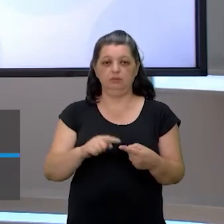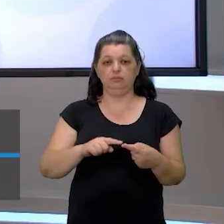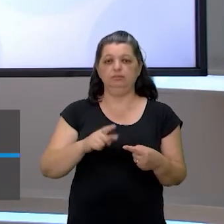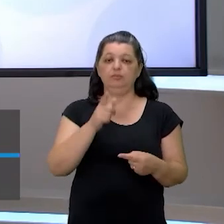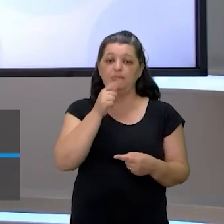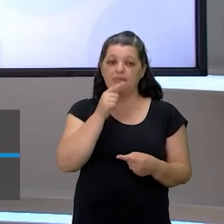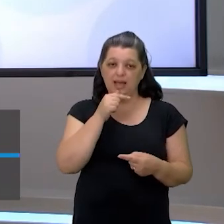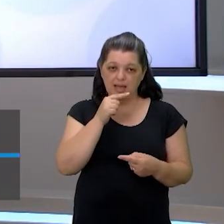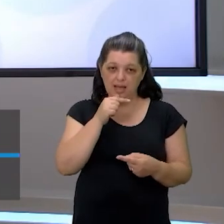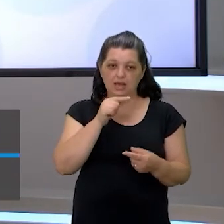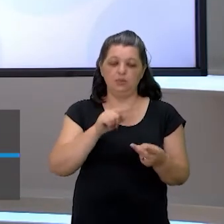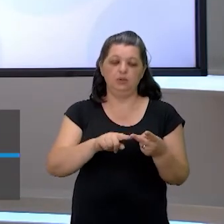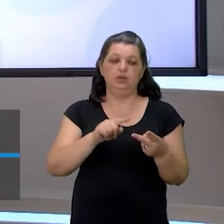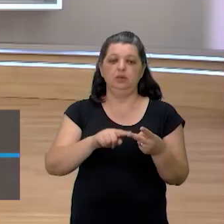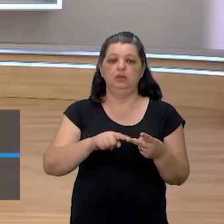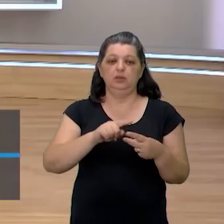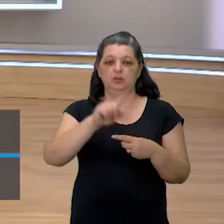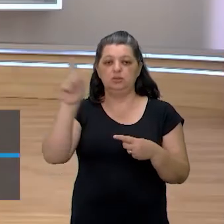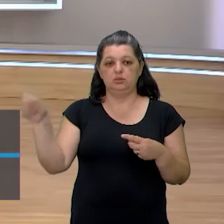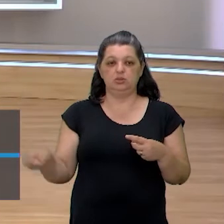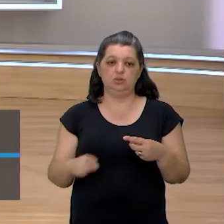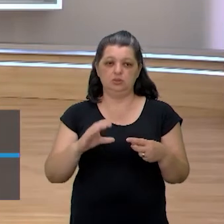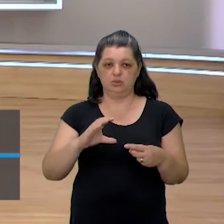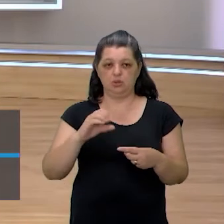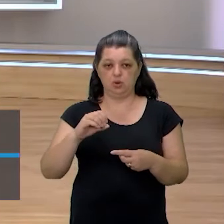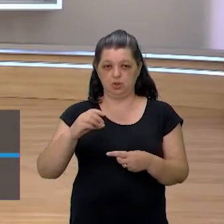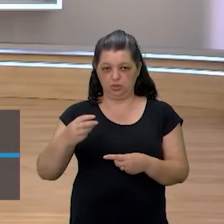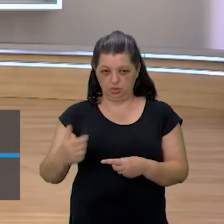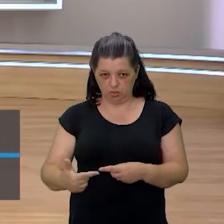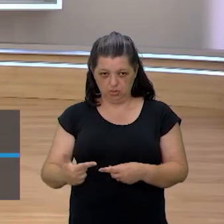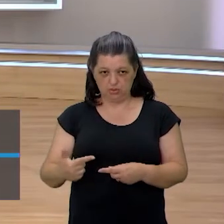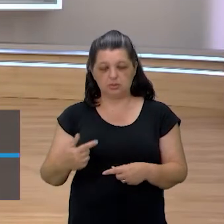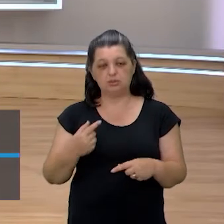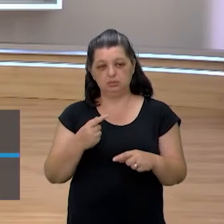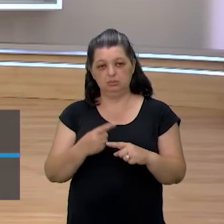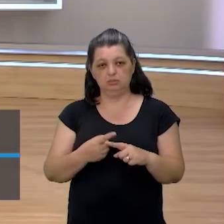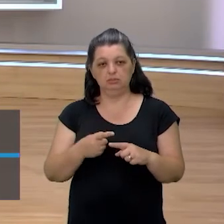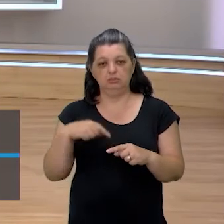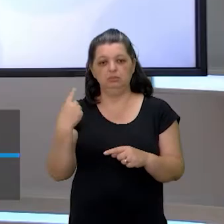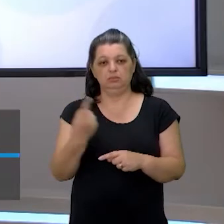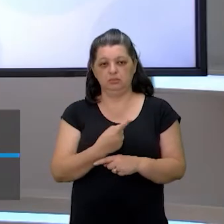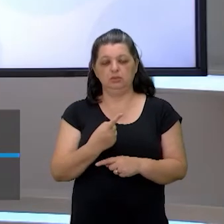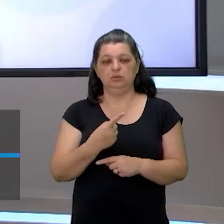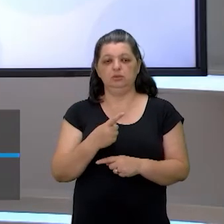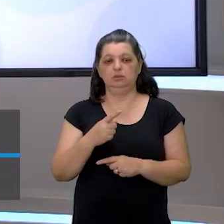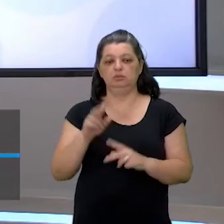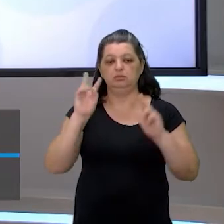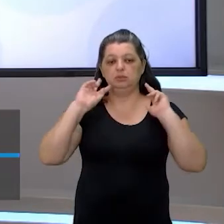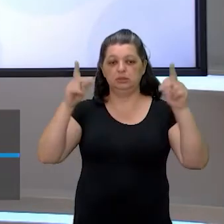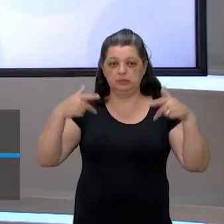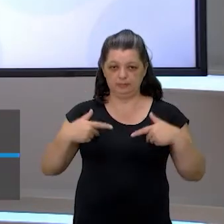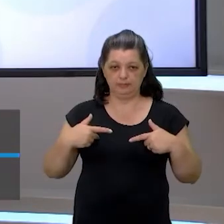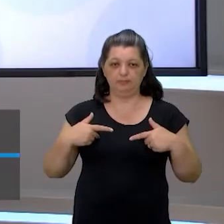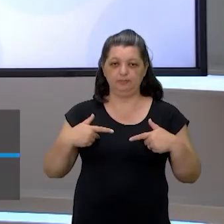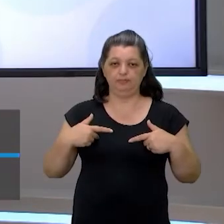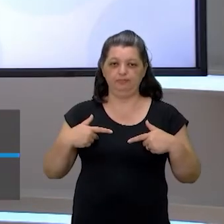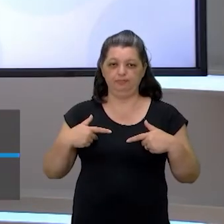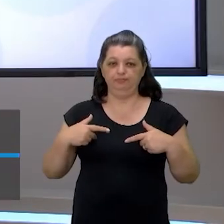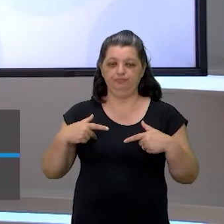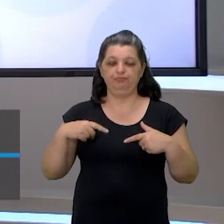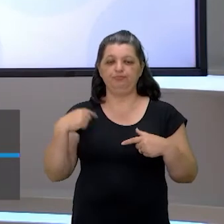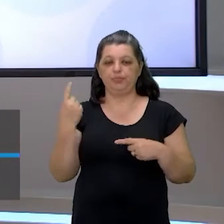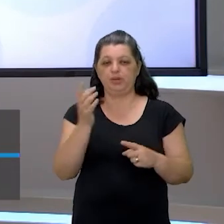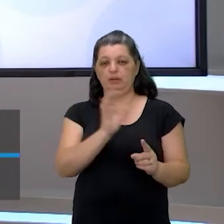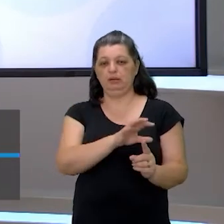água e o ciclo do carbono. E justamente nesses dois ciclos, né, Giba, é onde nós, seres humanos, é onde a gente mais interfere